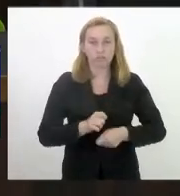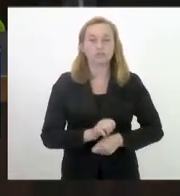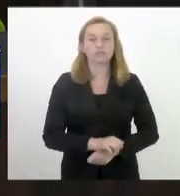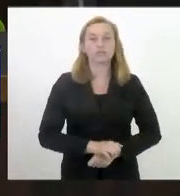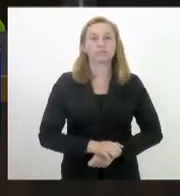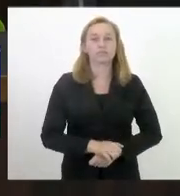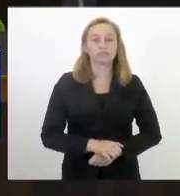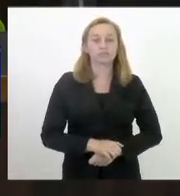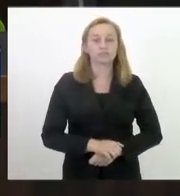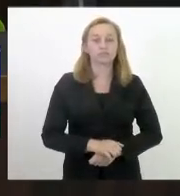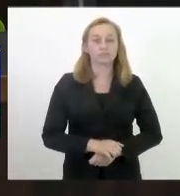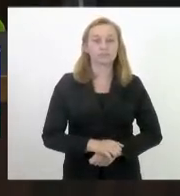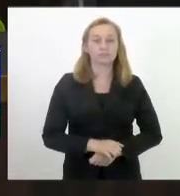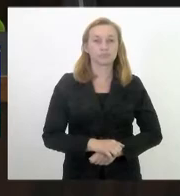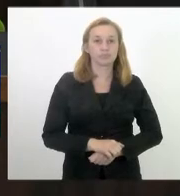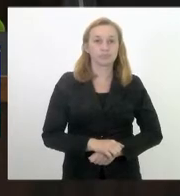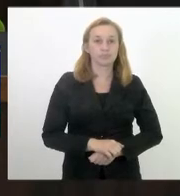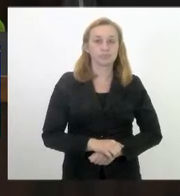Controle.